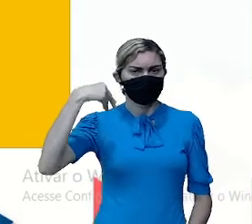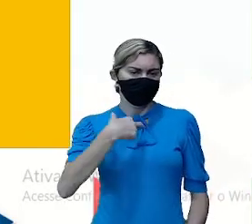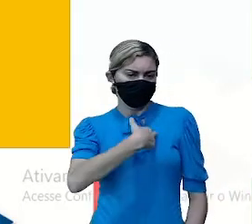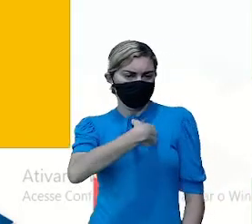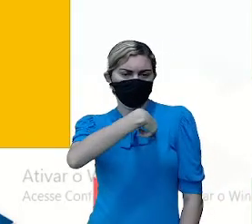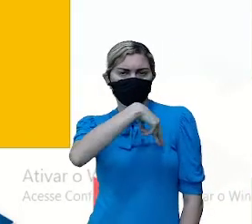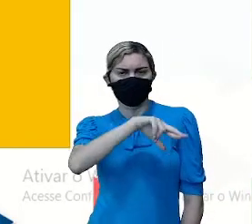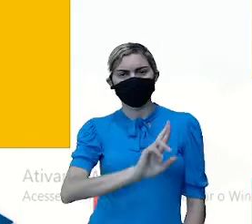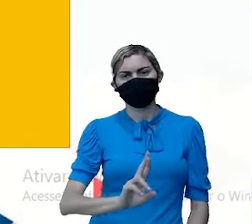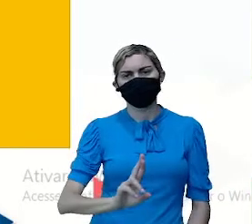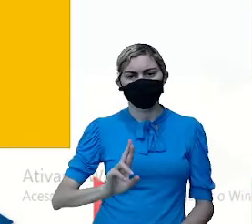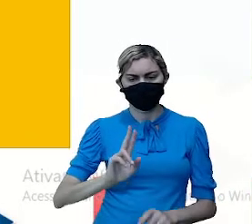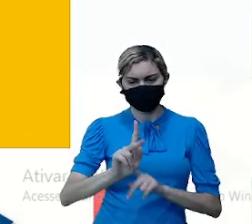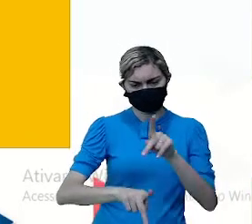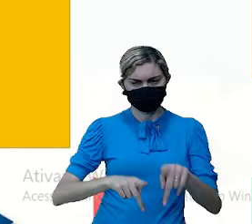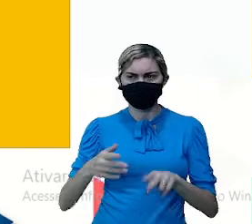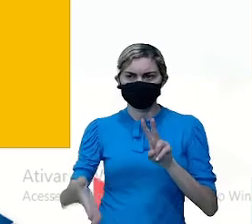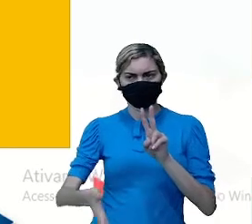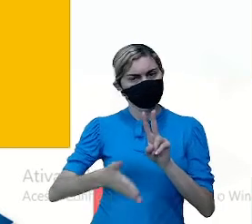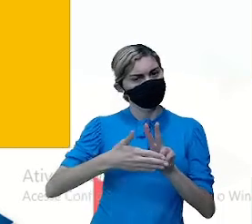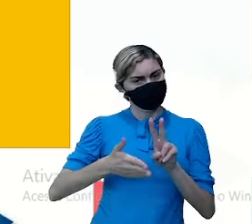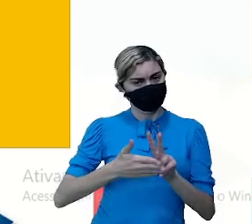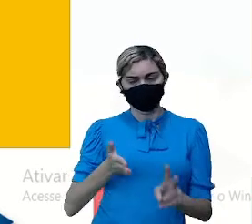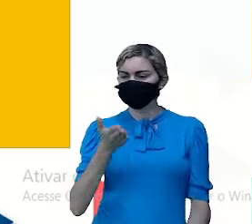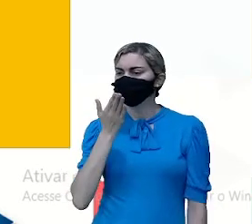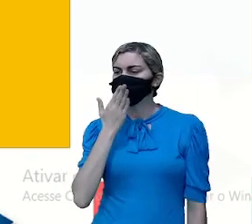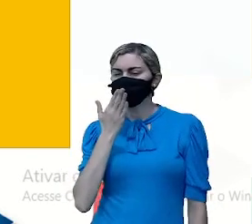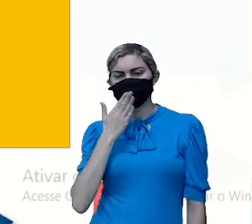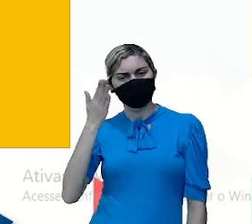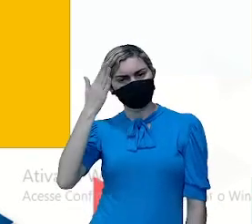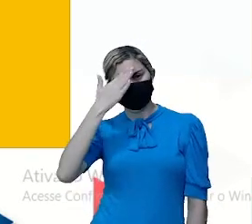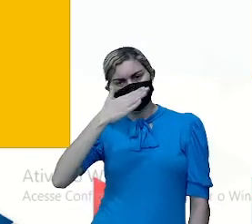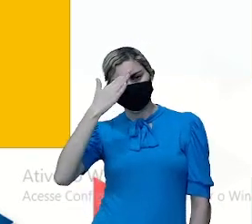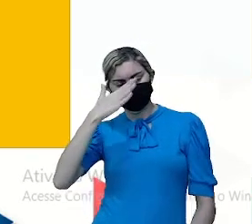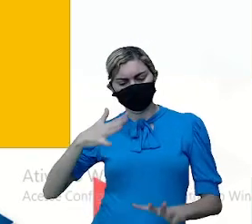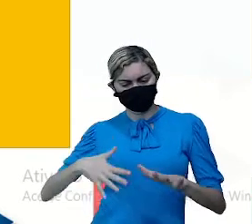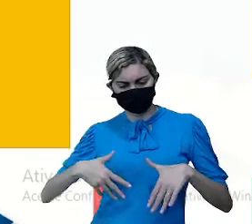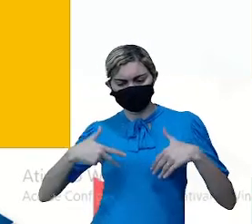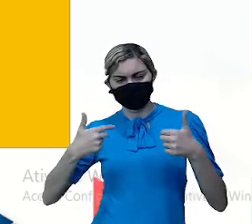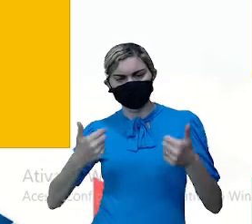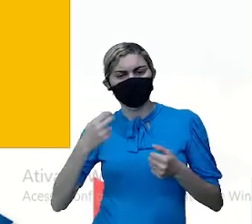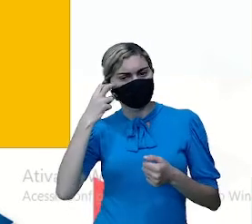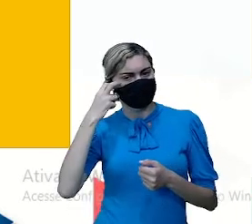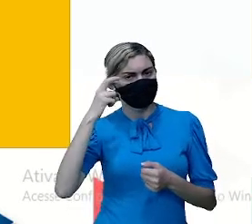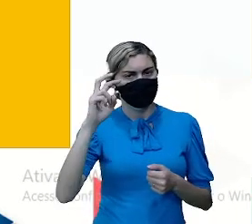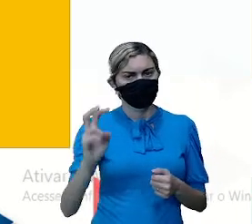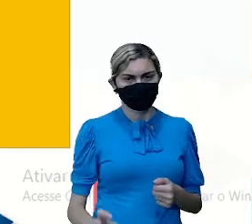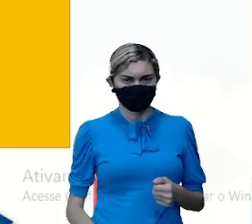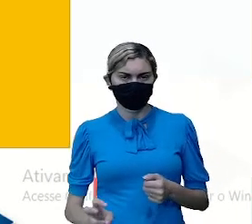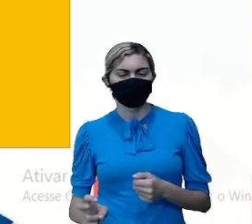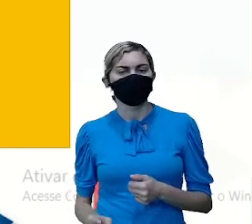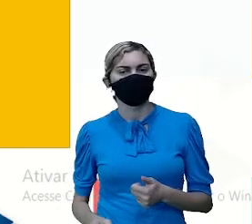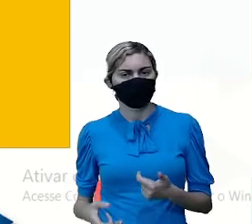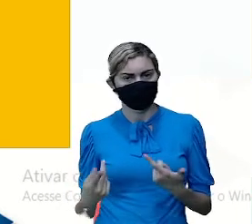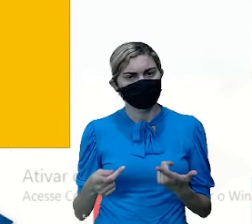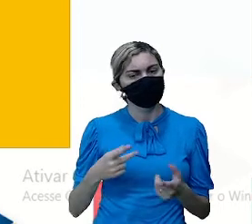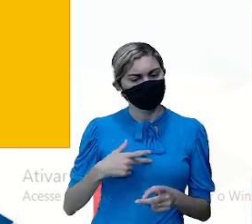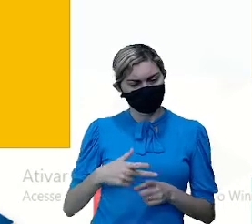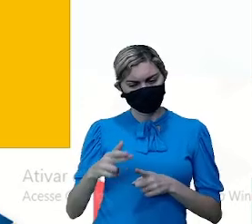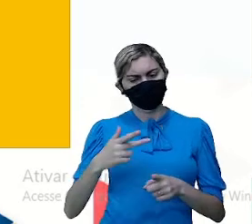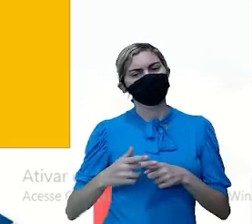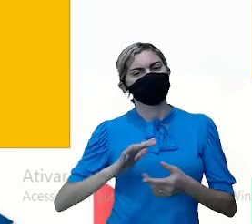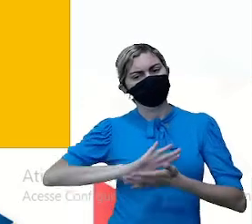religiosas dos povos indígenas permite compreender melhor a sua cultura e superar o